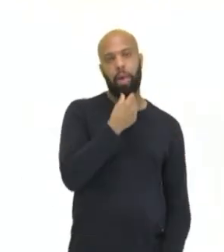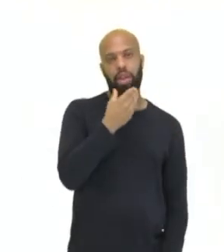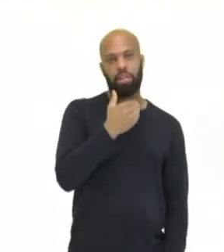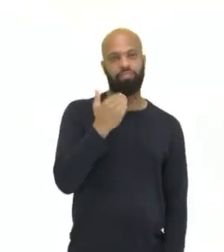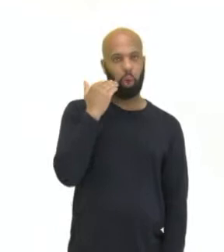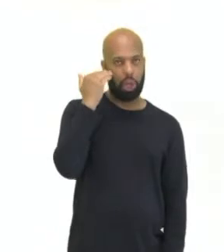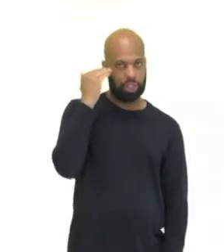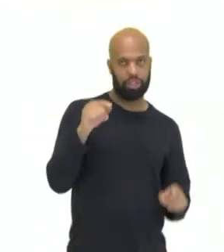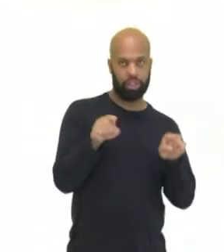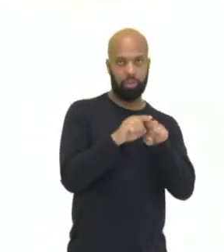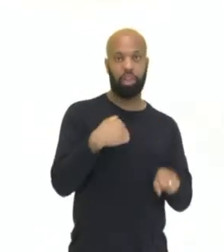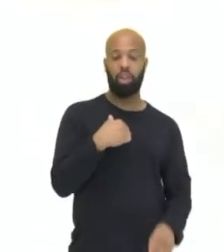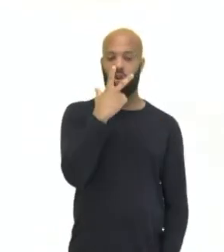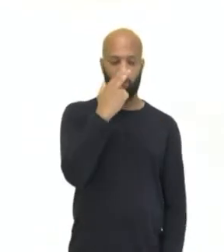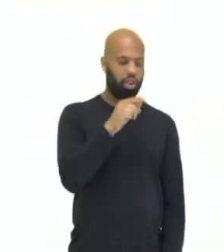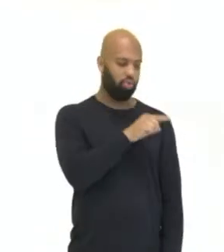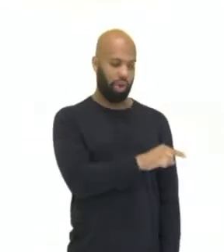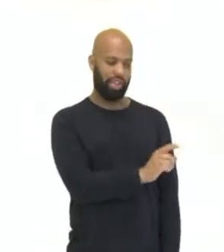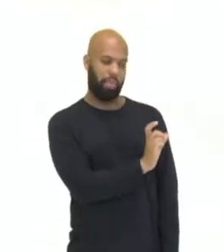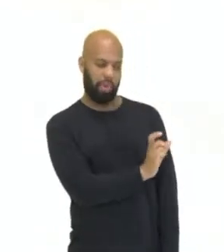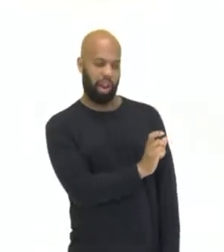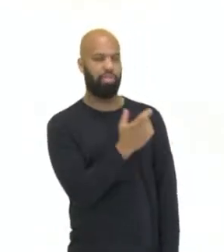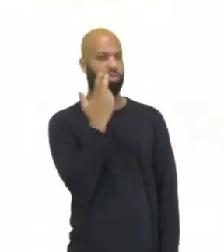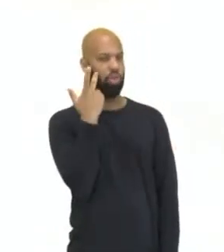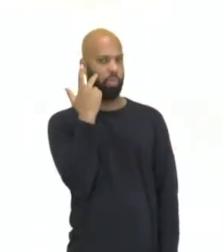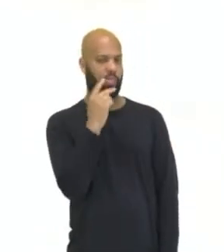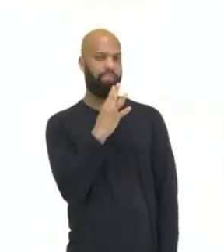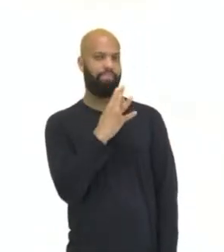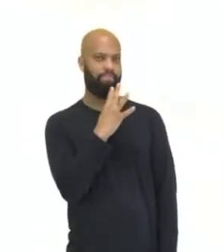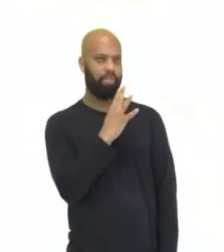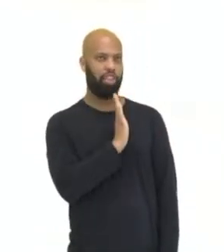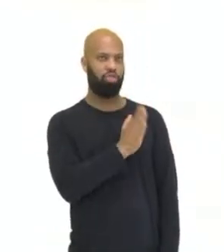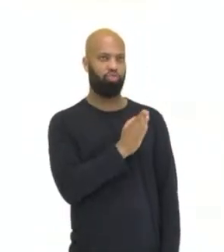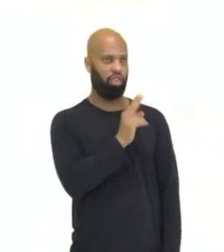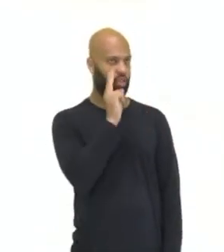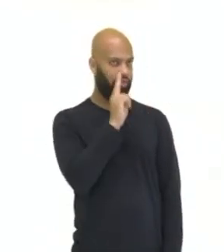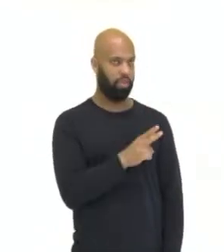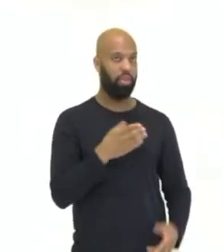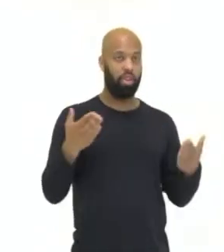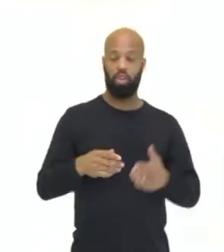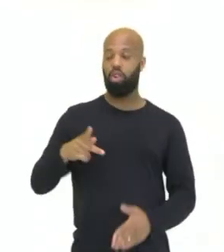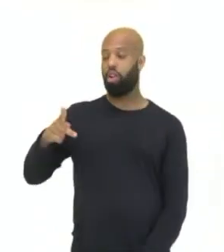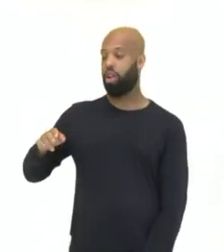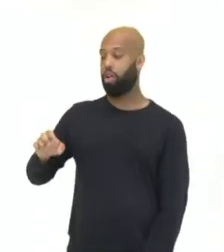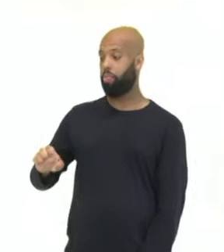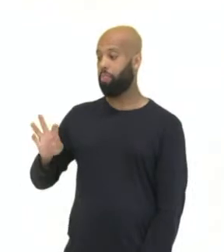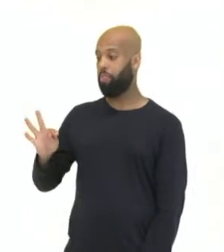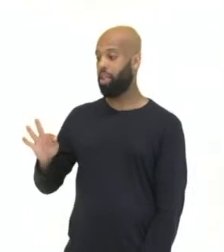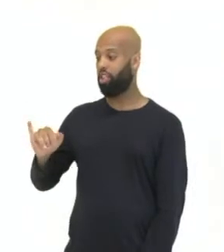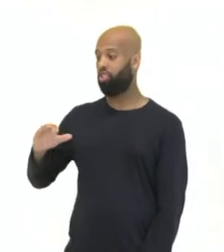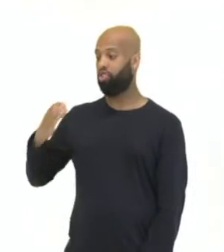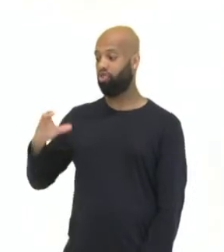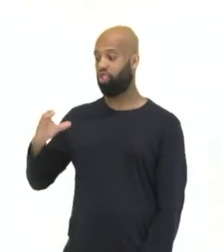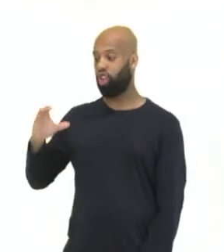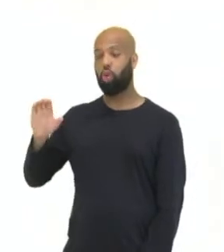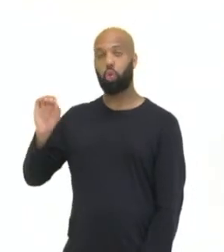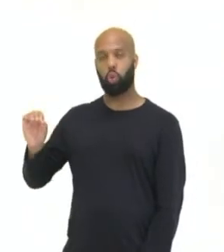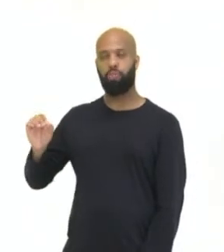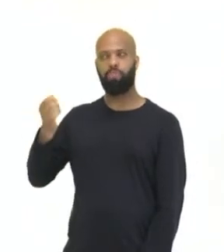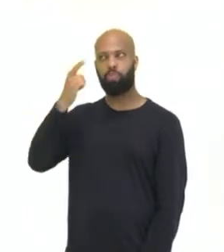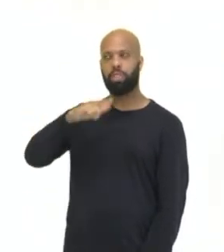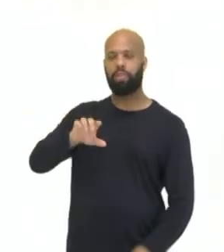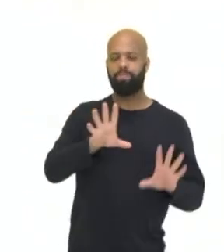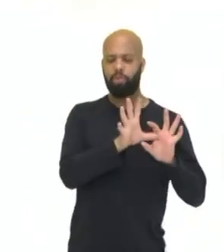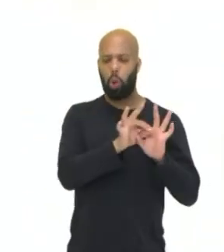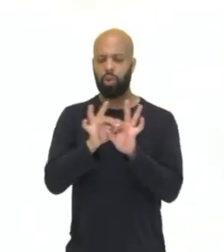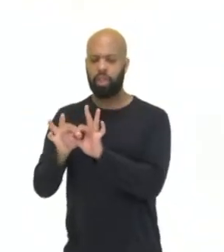essa expressão seja mais comum e a maioria, se não todo mundo, já ouviu falar. Já petiço, né, pelo contexto, eu consigo